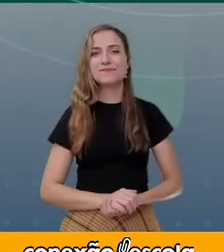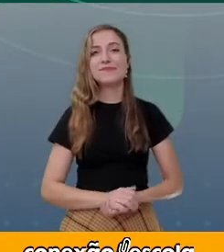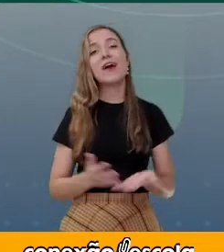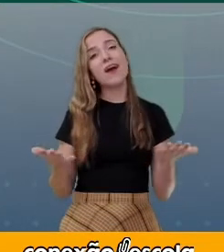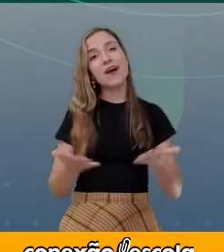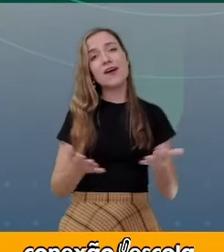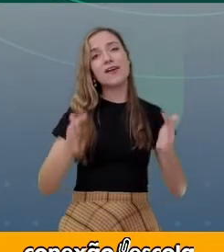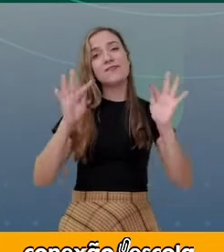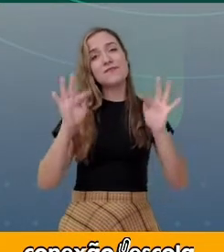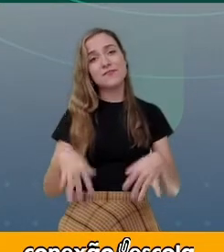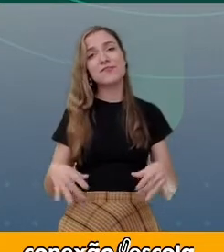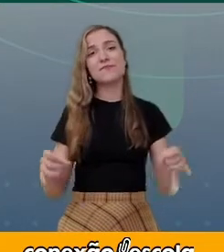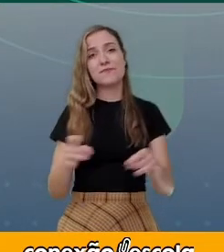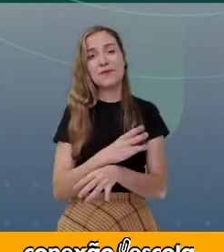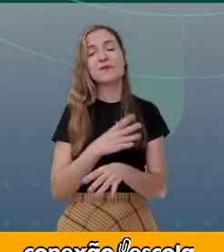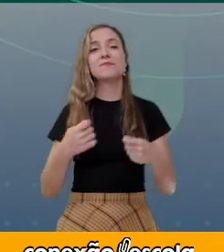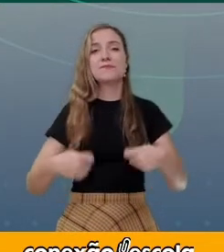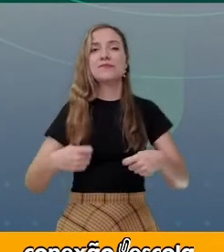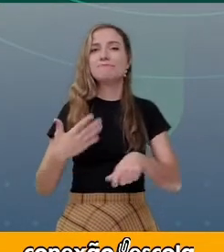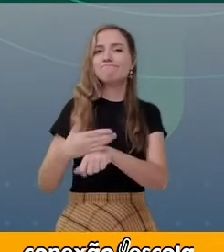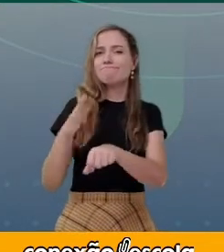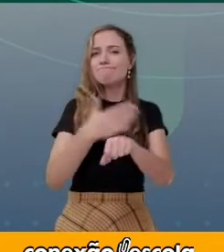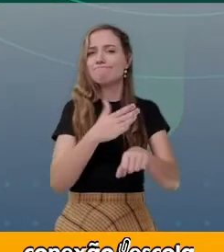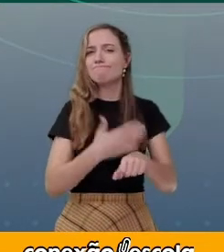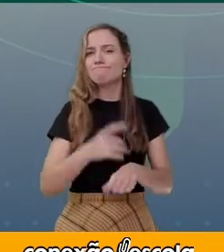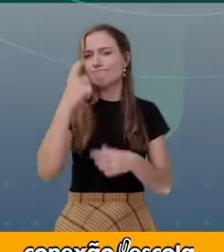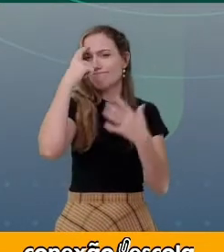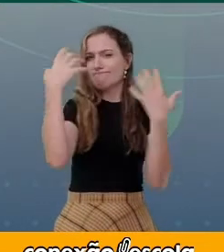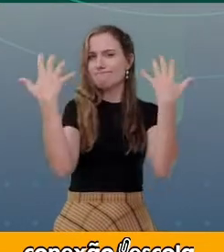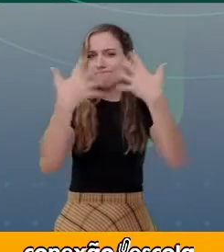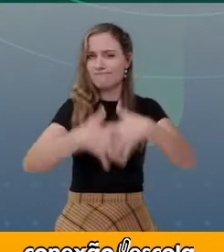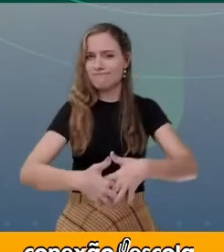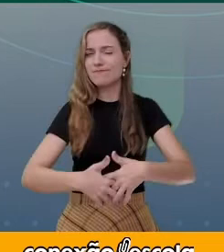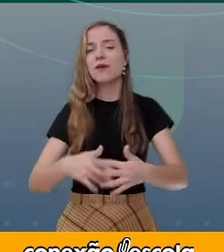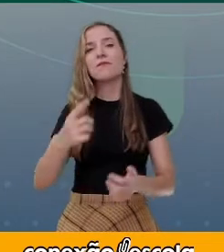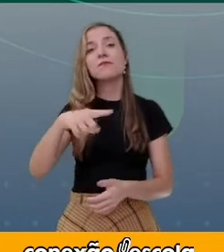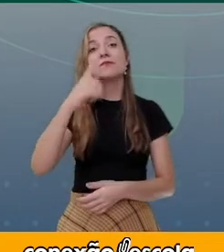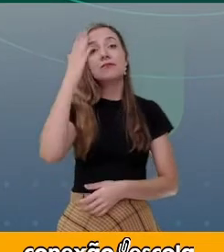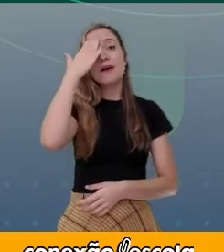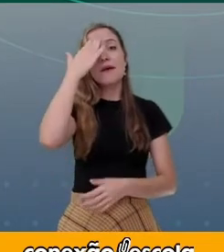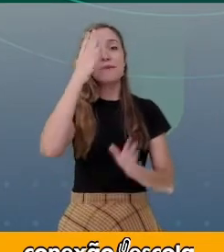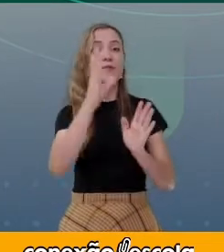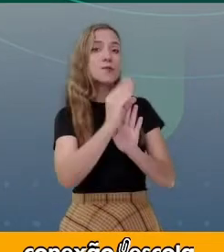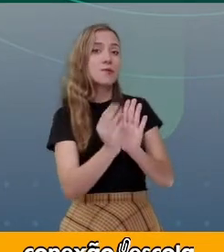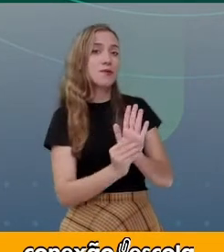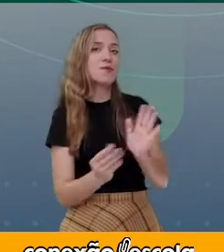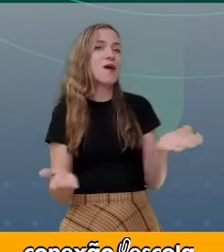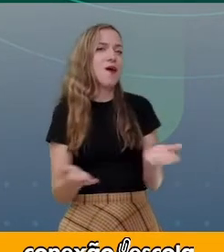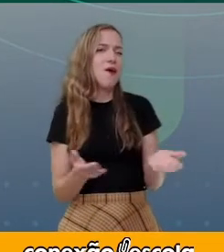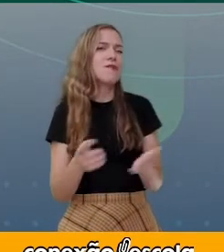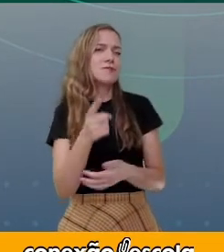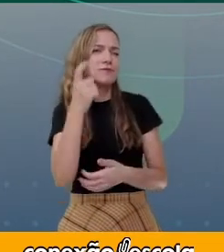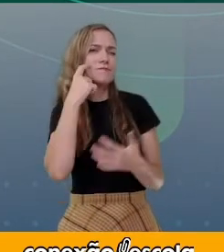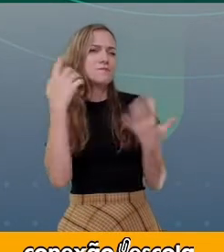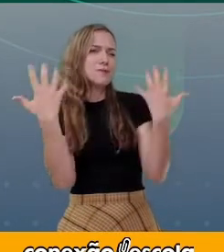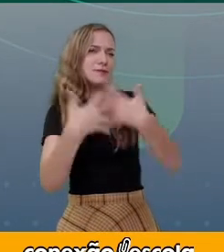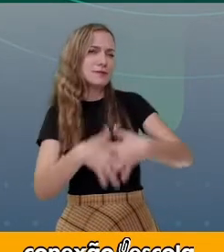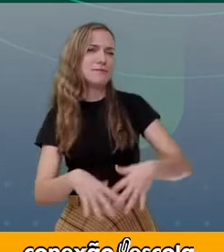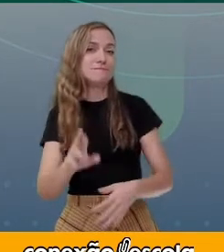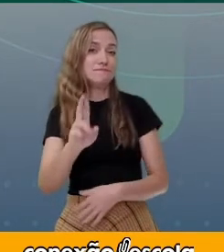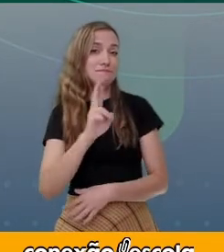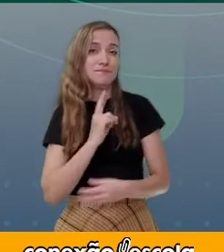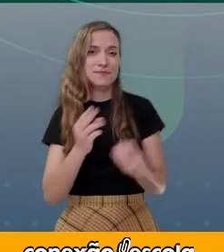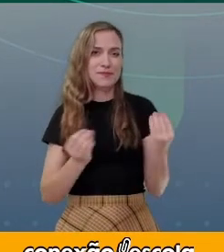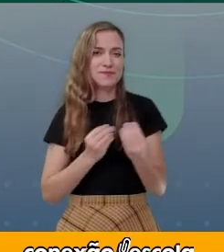chegou o momento da nossa ação reflexiva agora que você sabe um pouco mais sobre esse conteúdo é a hora de pensar e